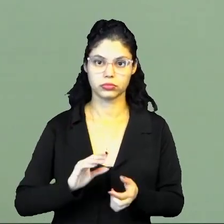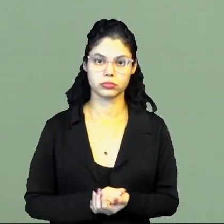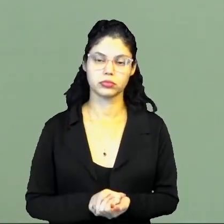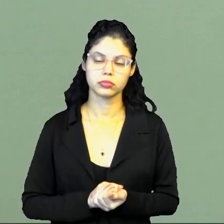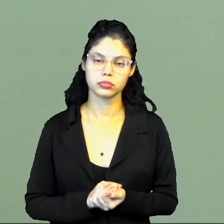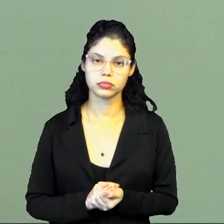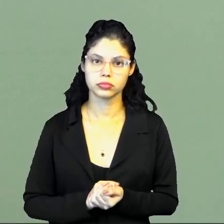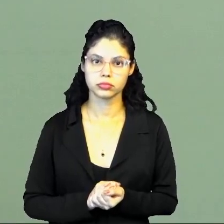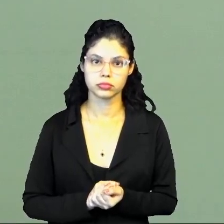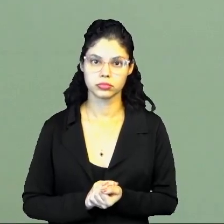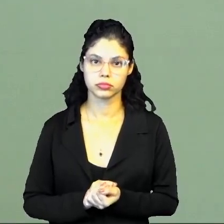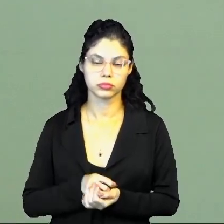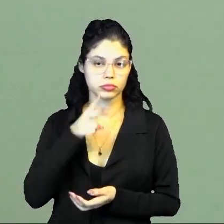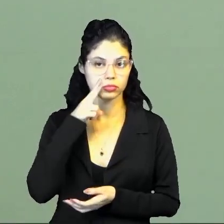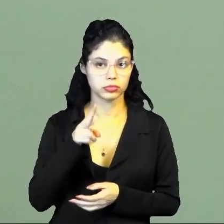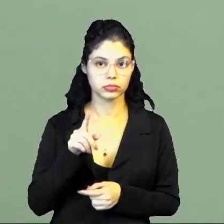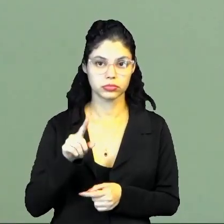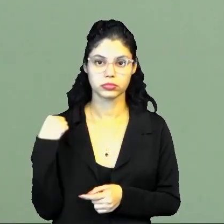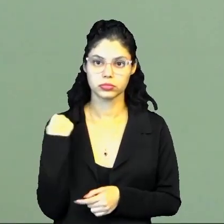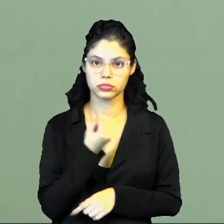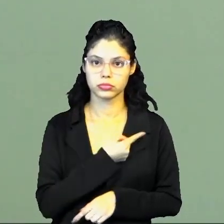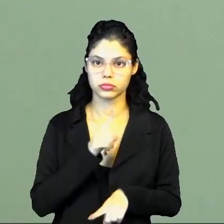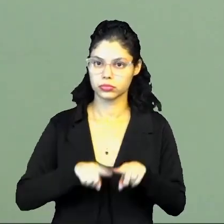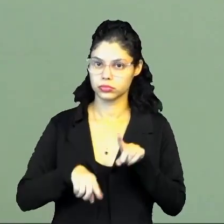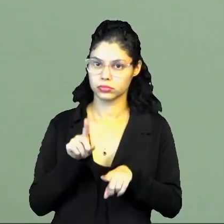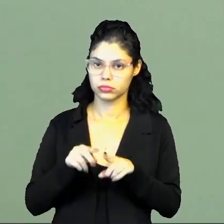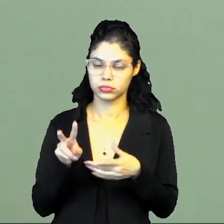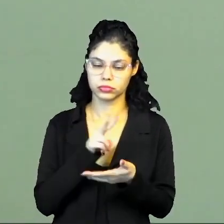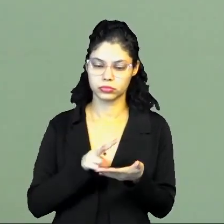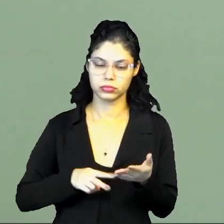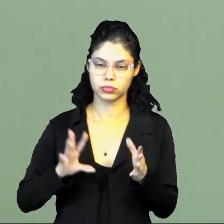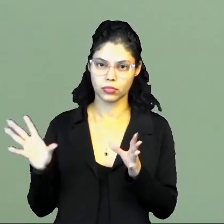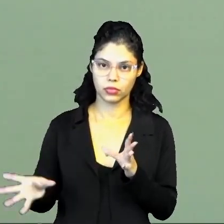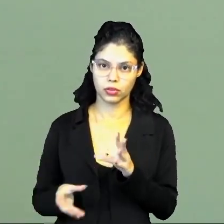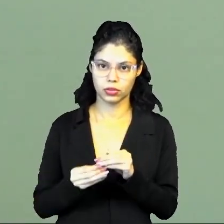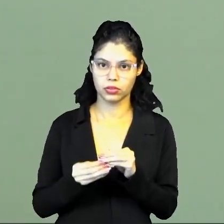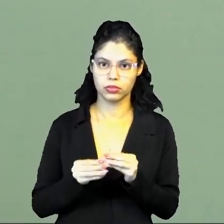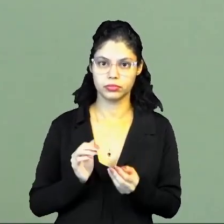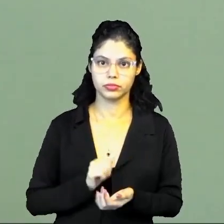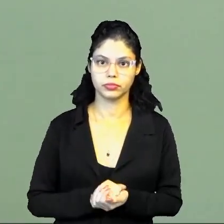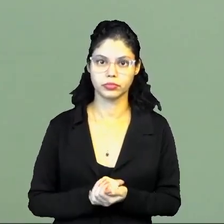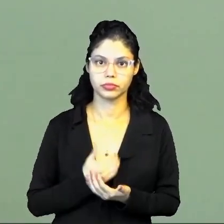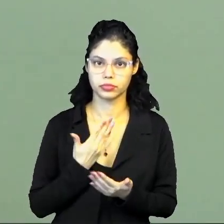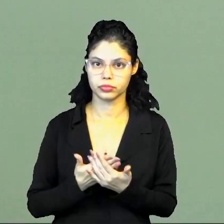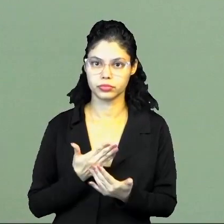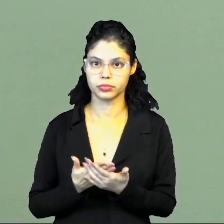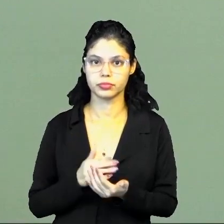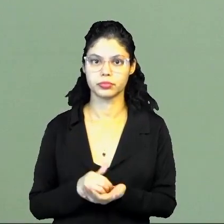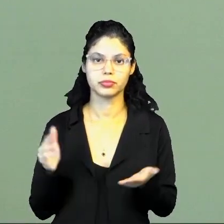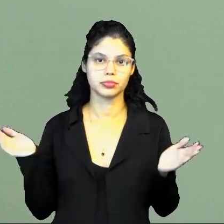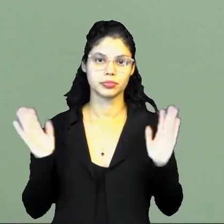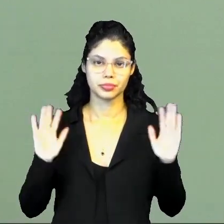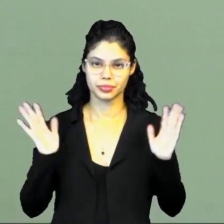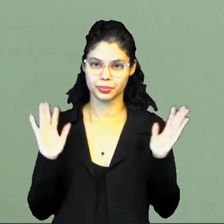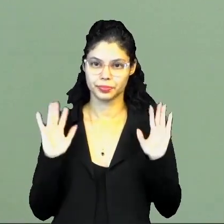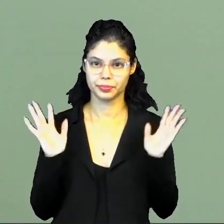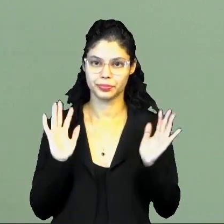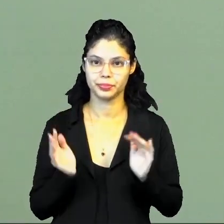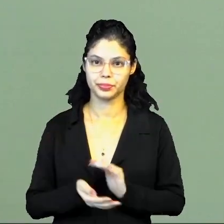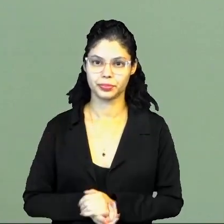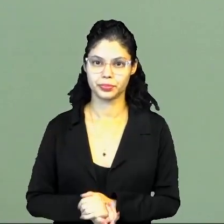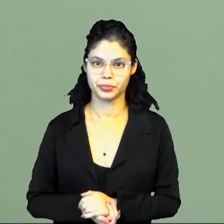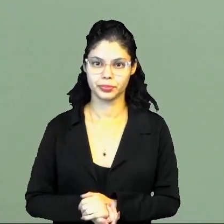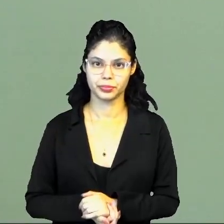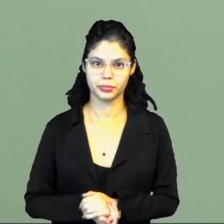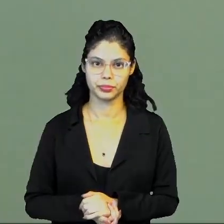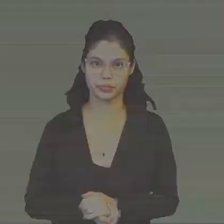acessar a plataforma Eduque, rever os materiais, fazer leituras complementares, né, e estudar. Hasta luego!